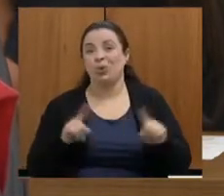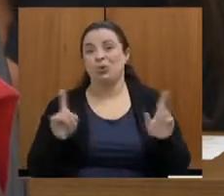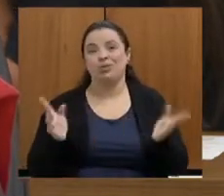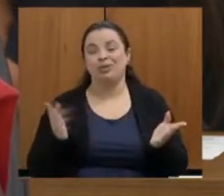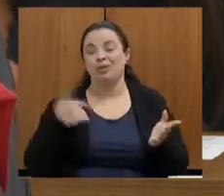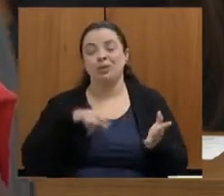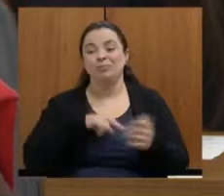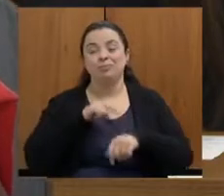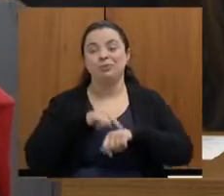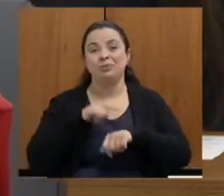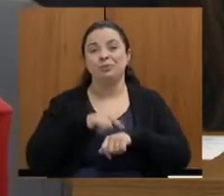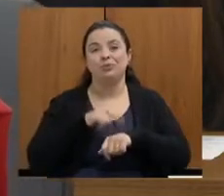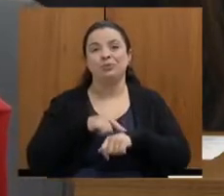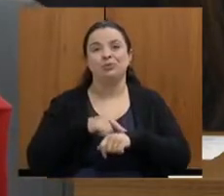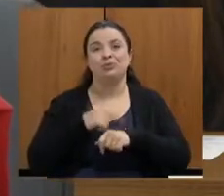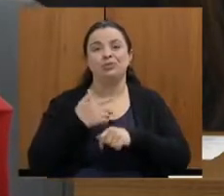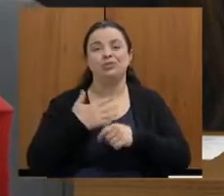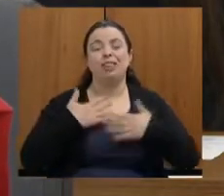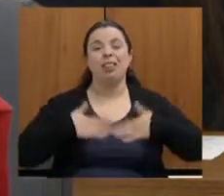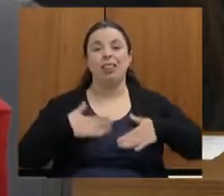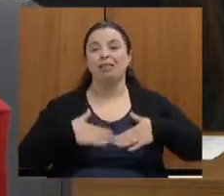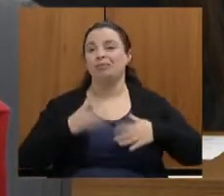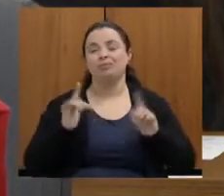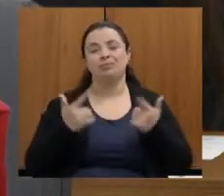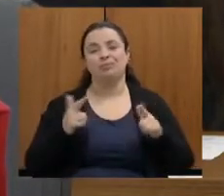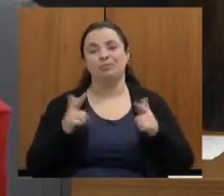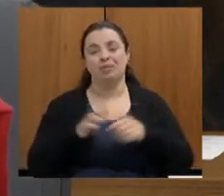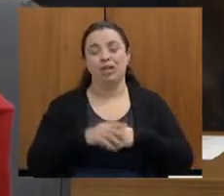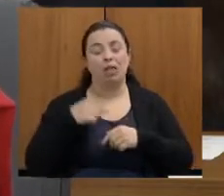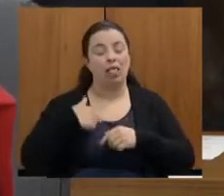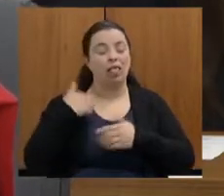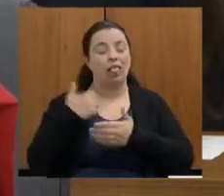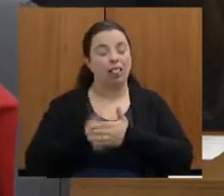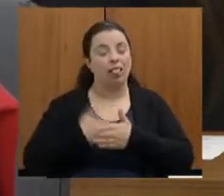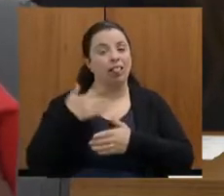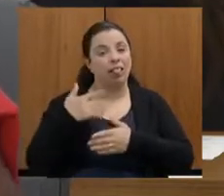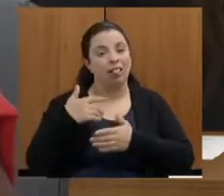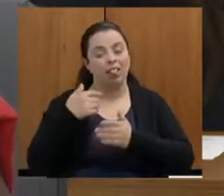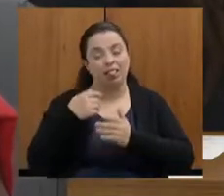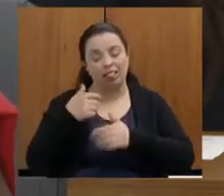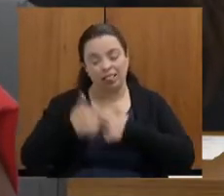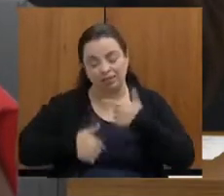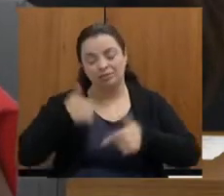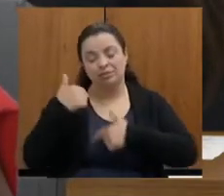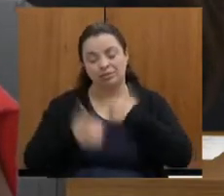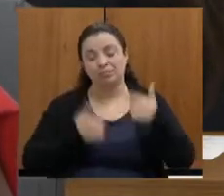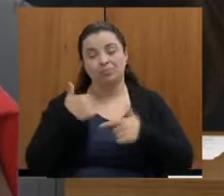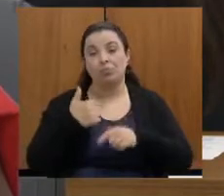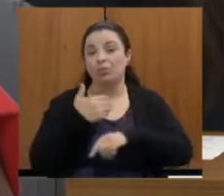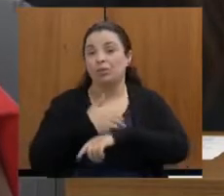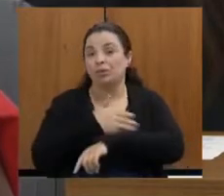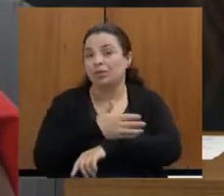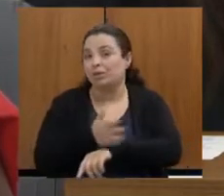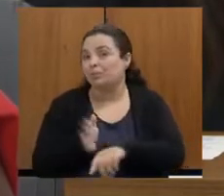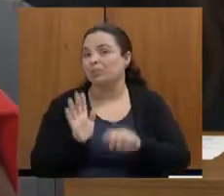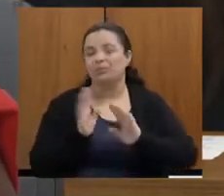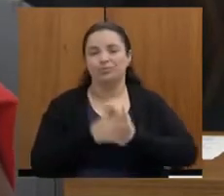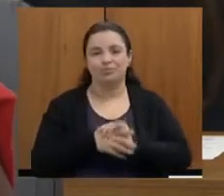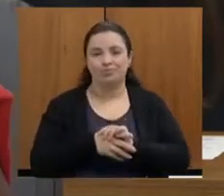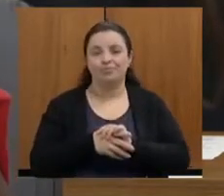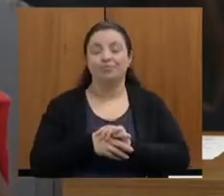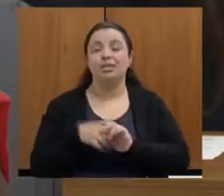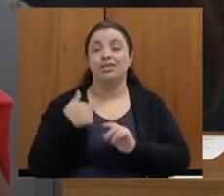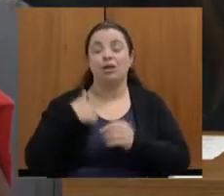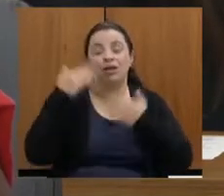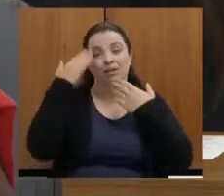nos fortalece enquanto iniciantes nesse processo estar ao lado de quem também já vende